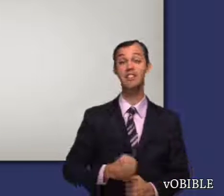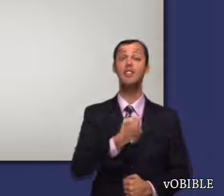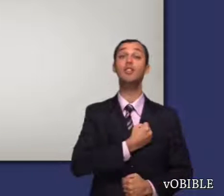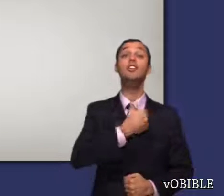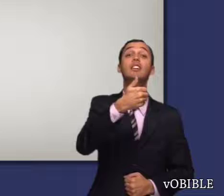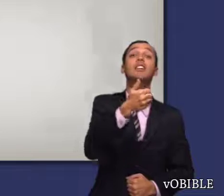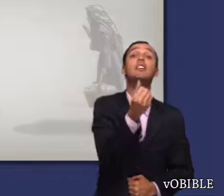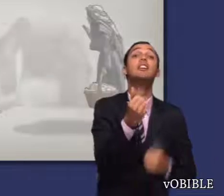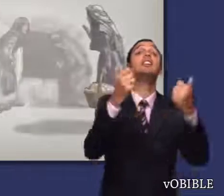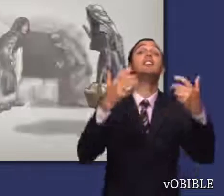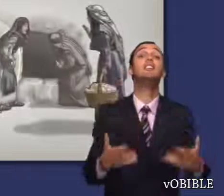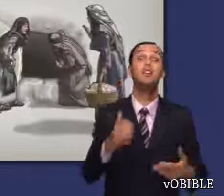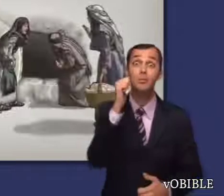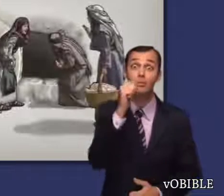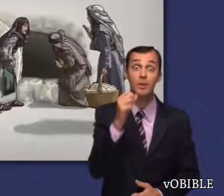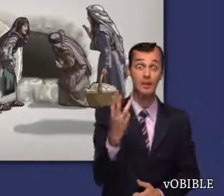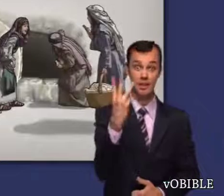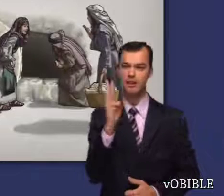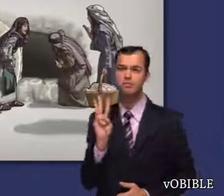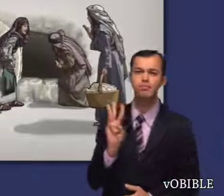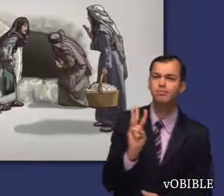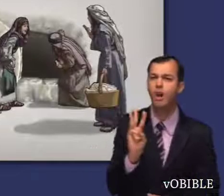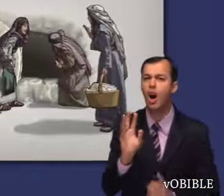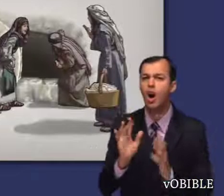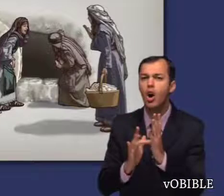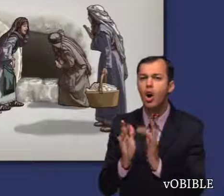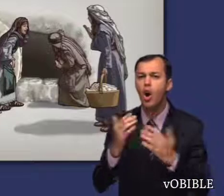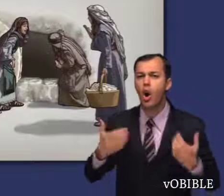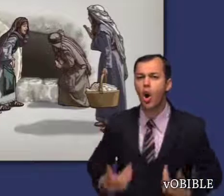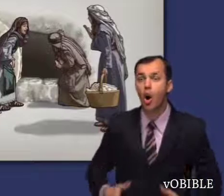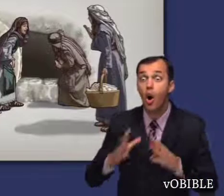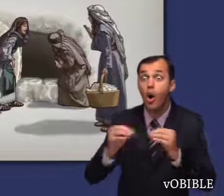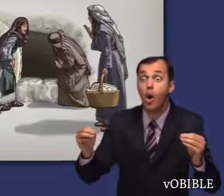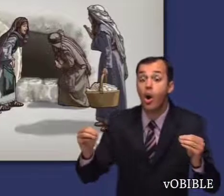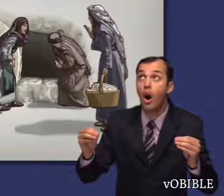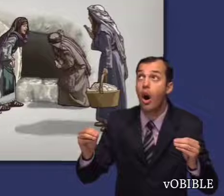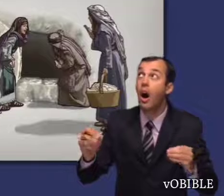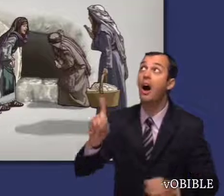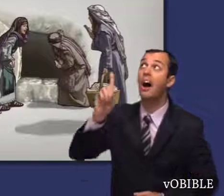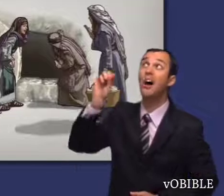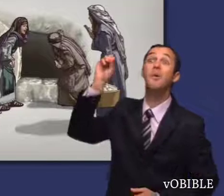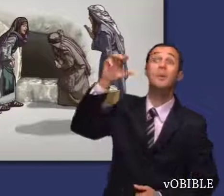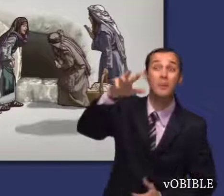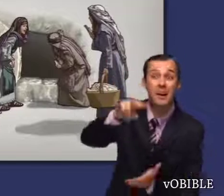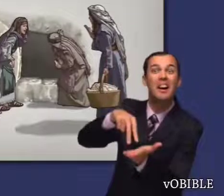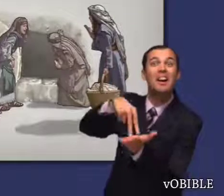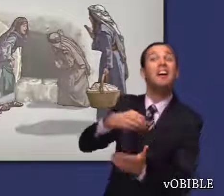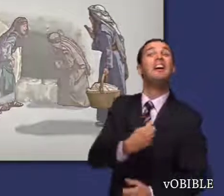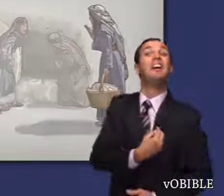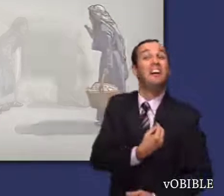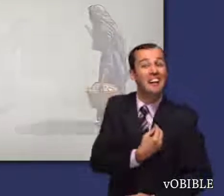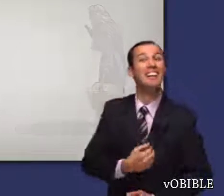O último capítulo mostra que as primeiras pessoas a saber que Jesus tinha sido ressuscitado foram 3 mulheres fiéis.